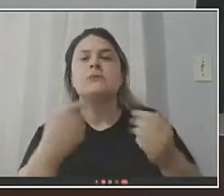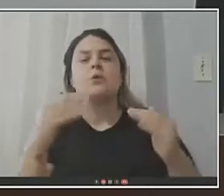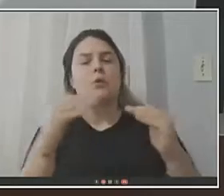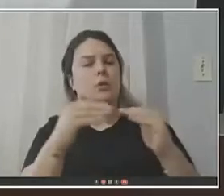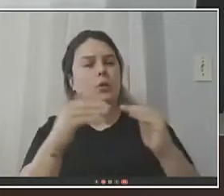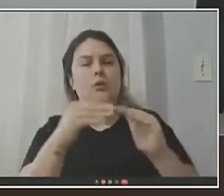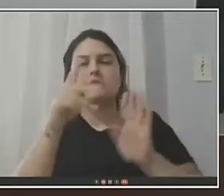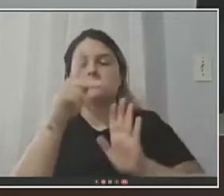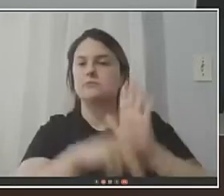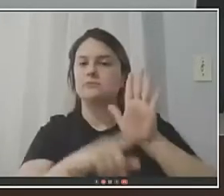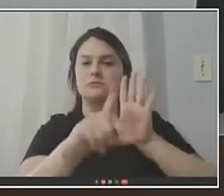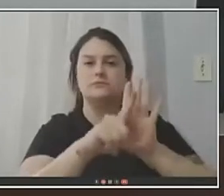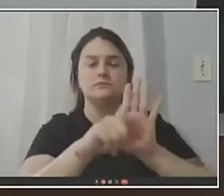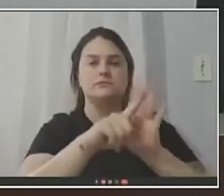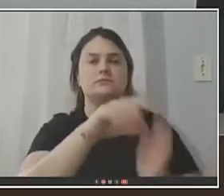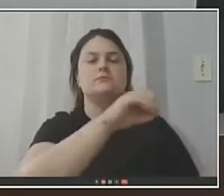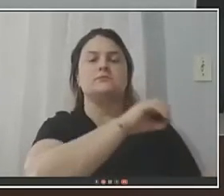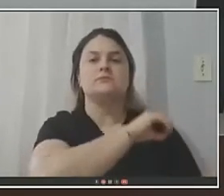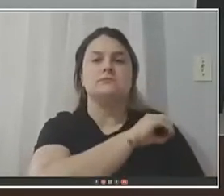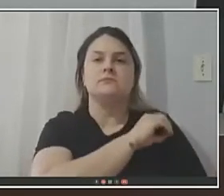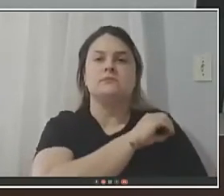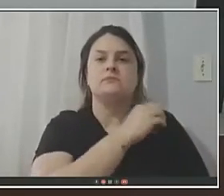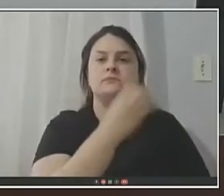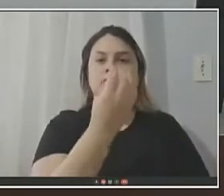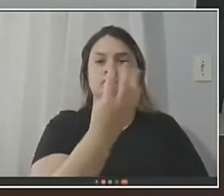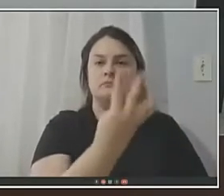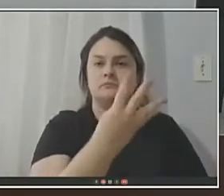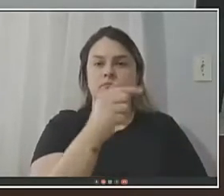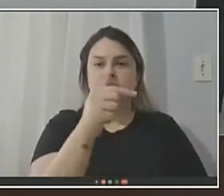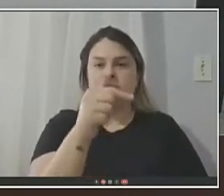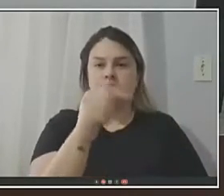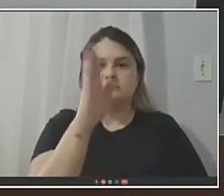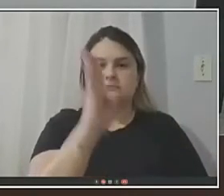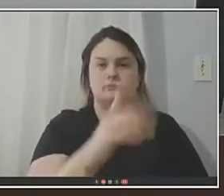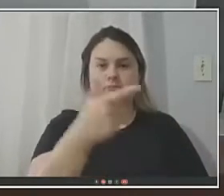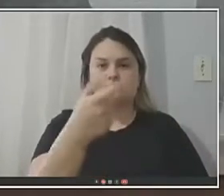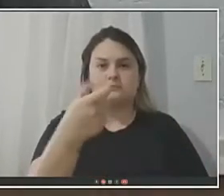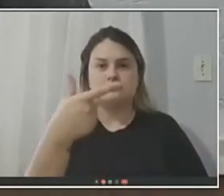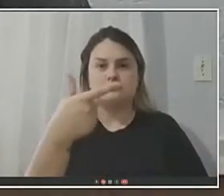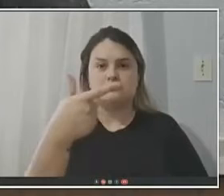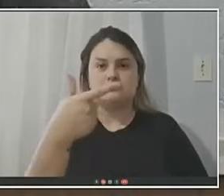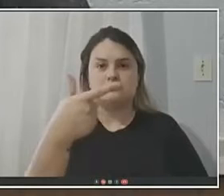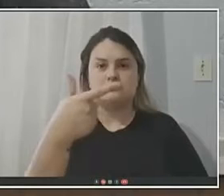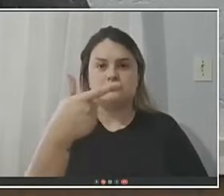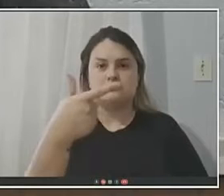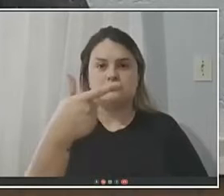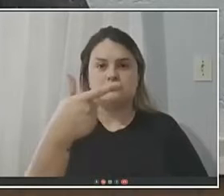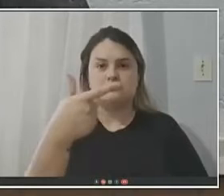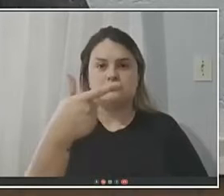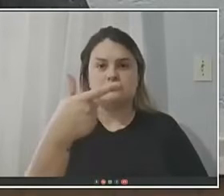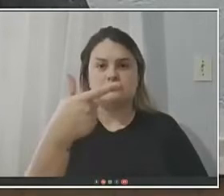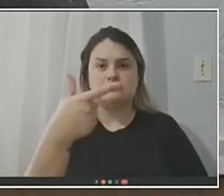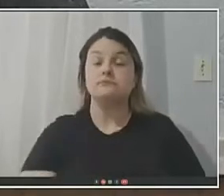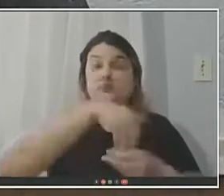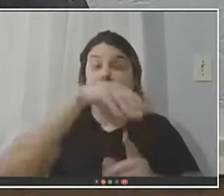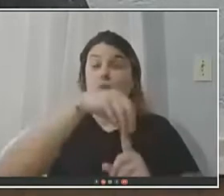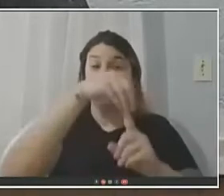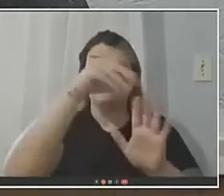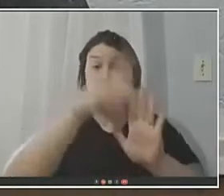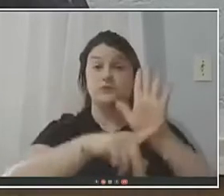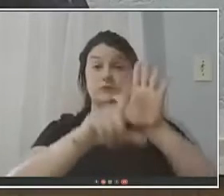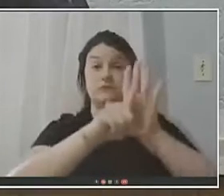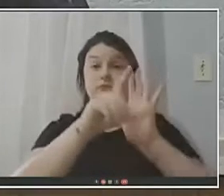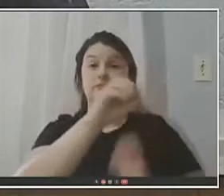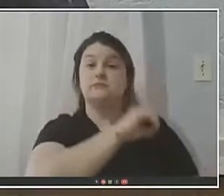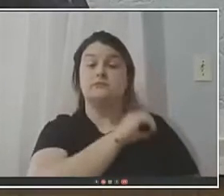Favorável ao projeto de lei ordinária número 47 de 2021. Votação única do projeto de lei ordinária de